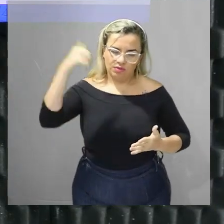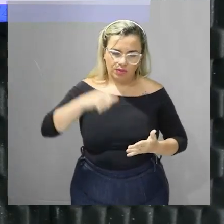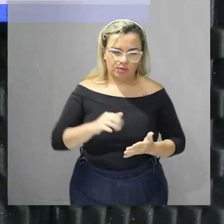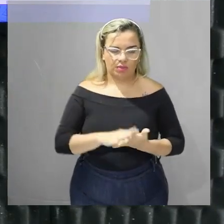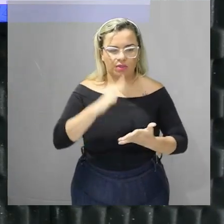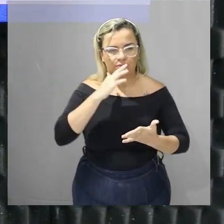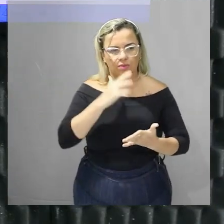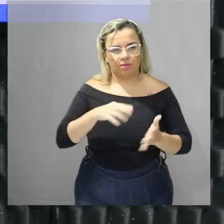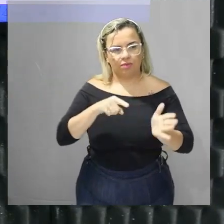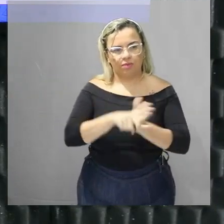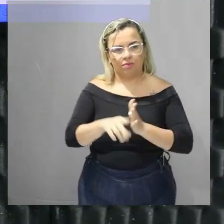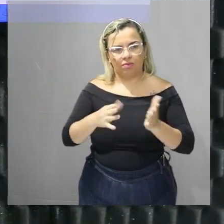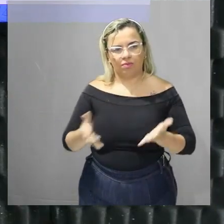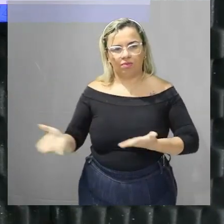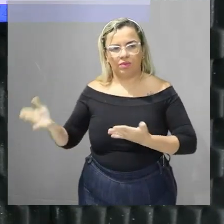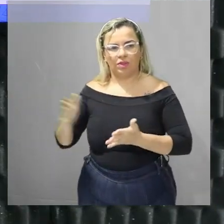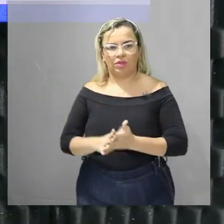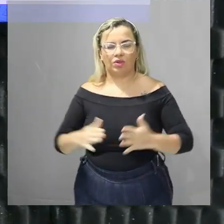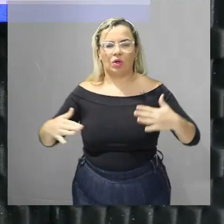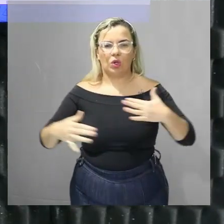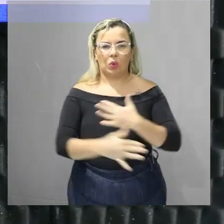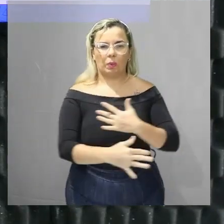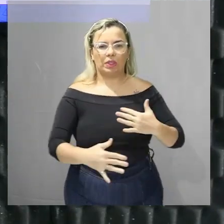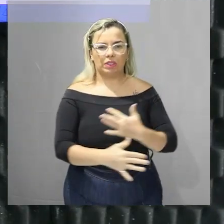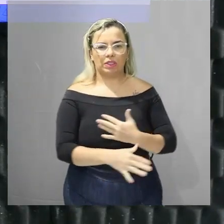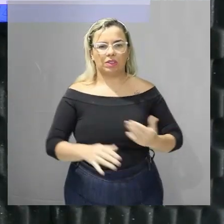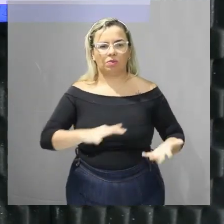mais questão, que o Enem adora a urbanização, galera.